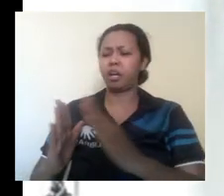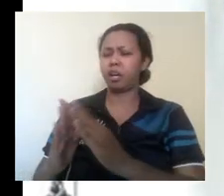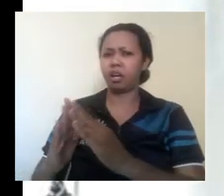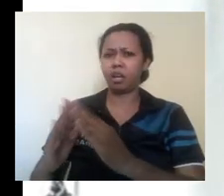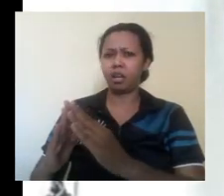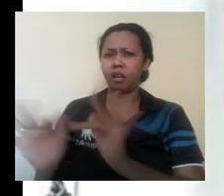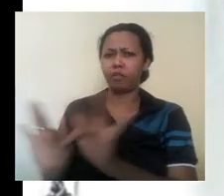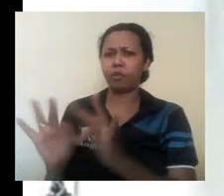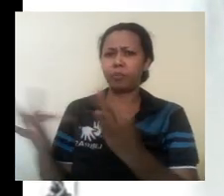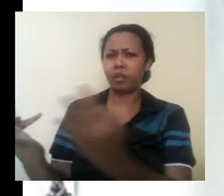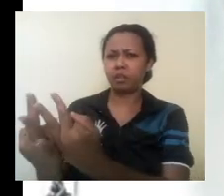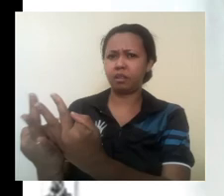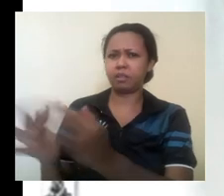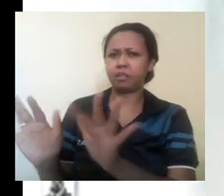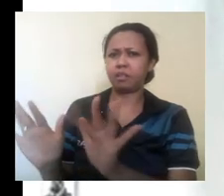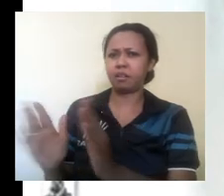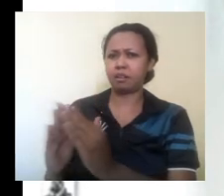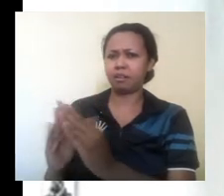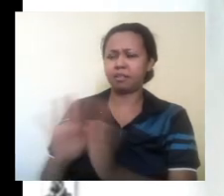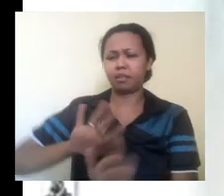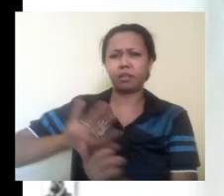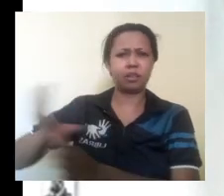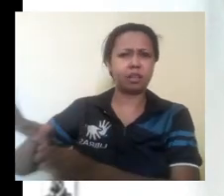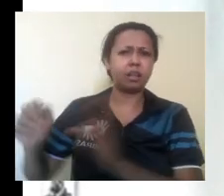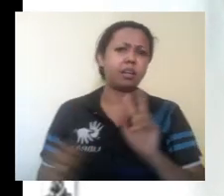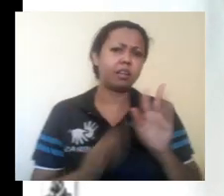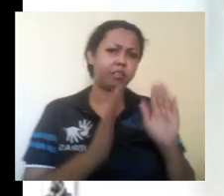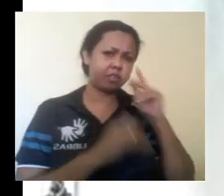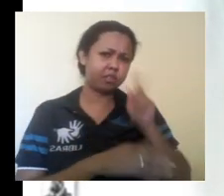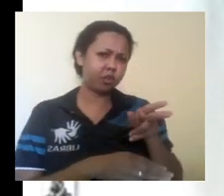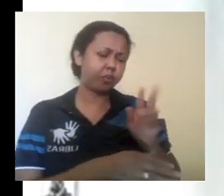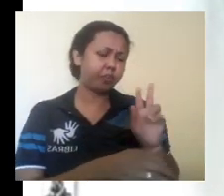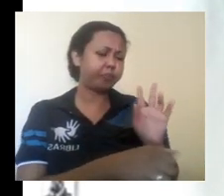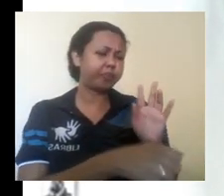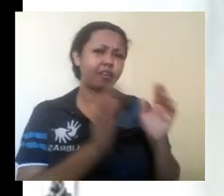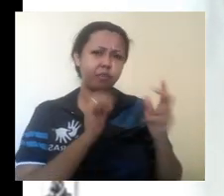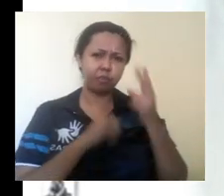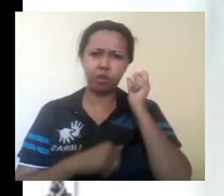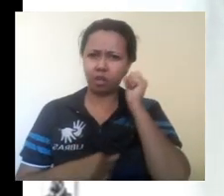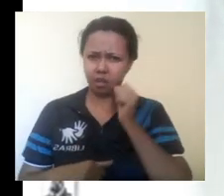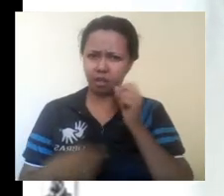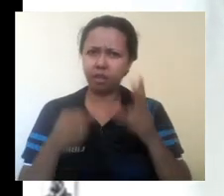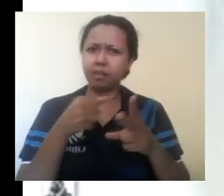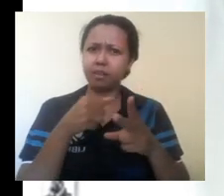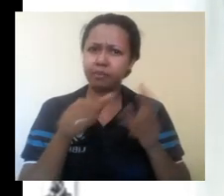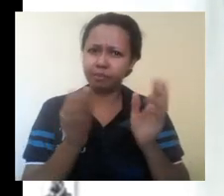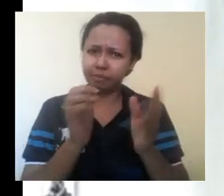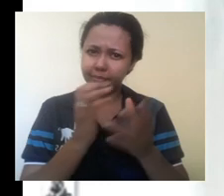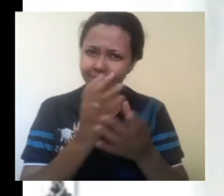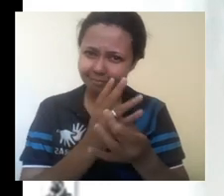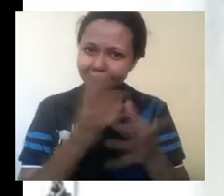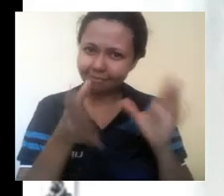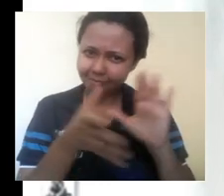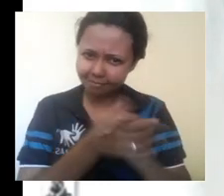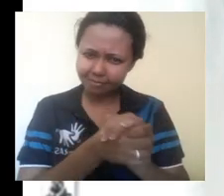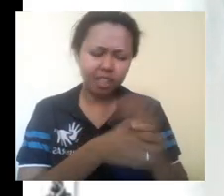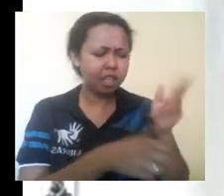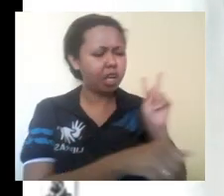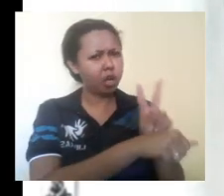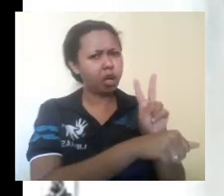precisei organizar a janta, as crianças, né? Uma série de coisas. Então, é importante que você tenha